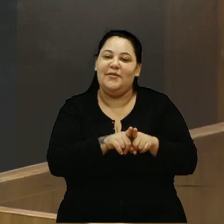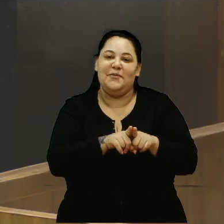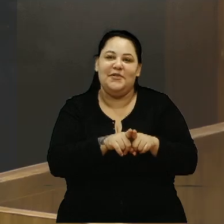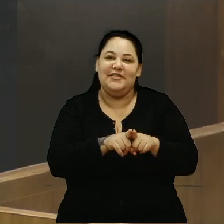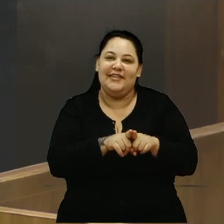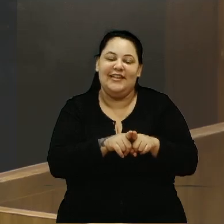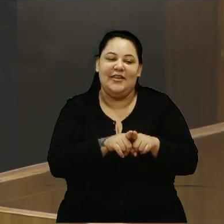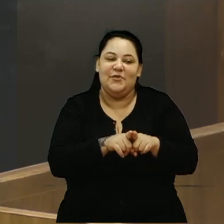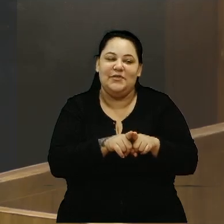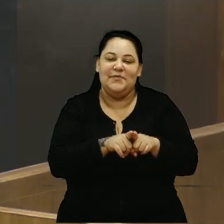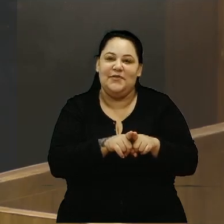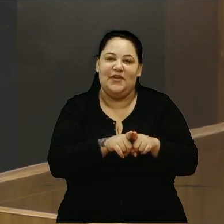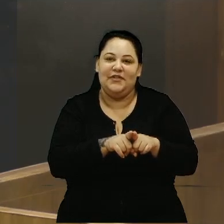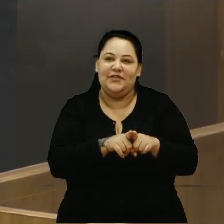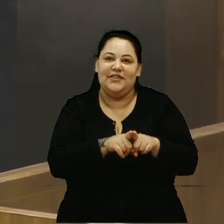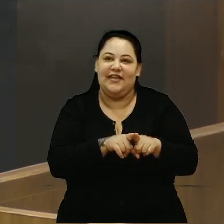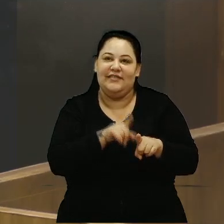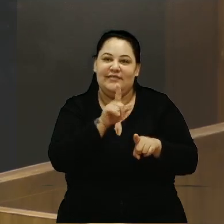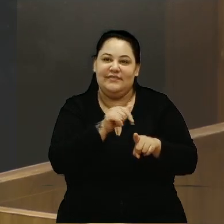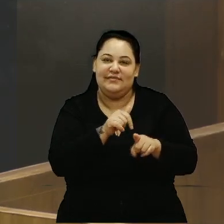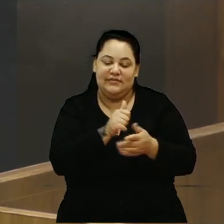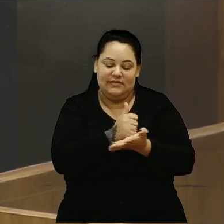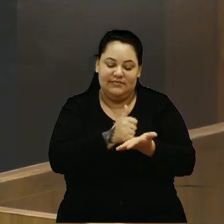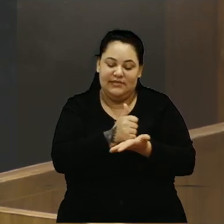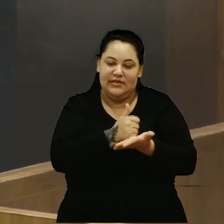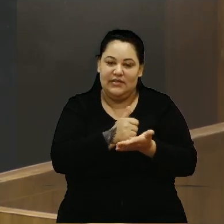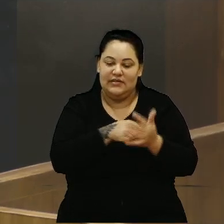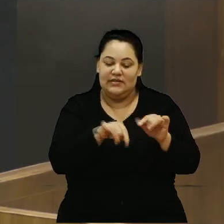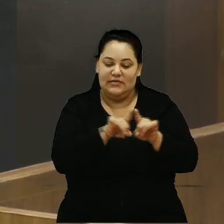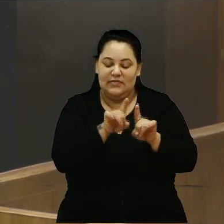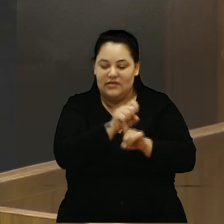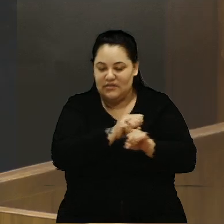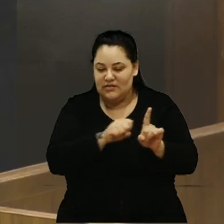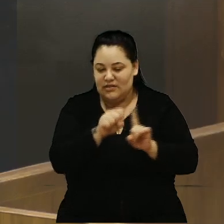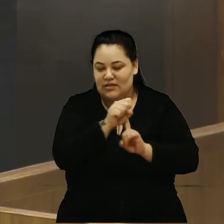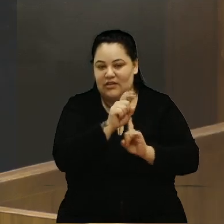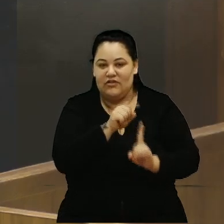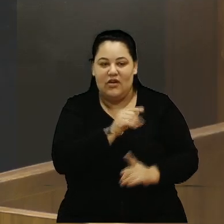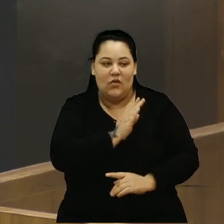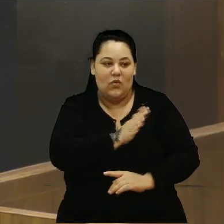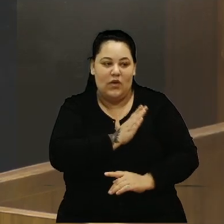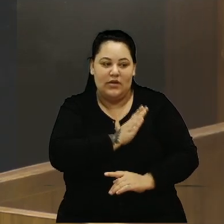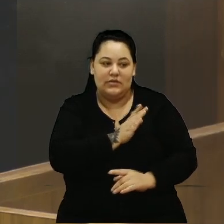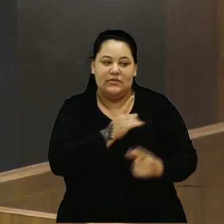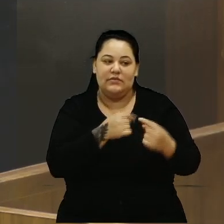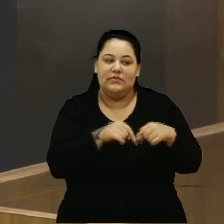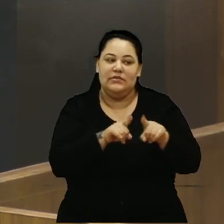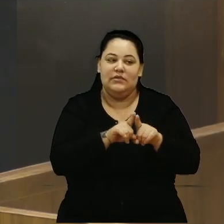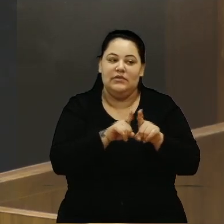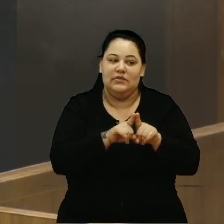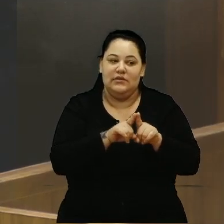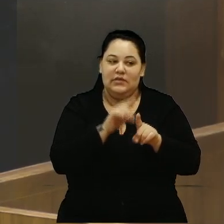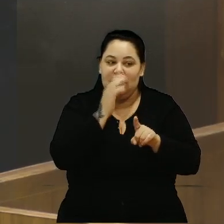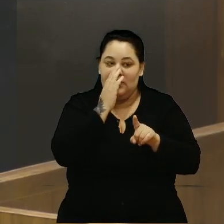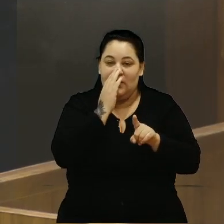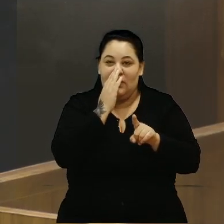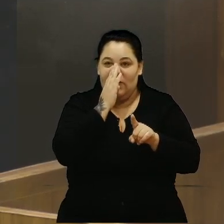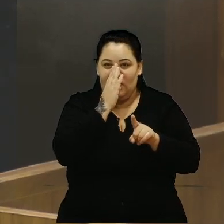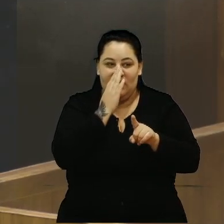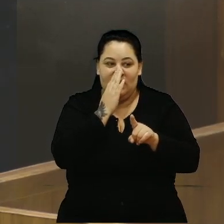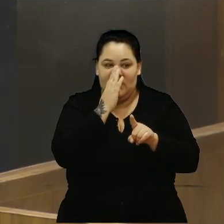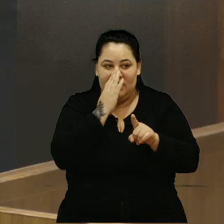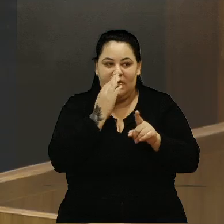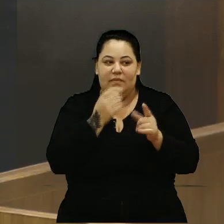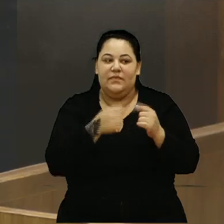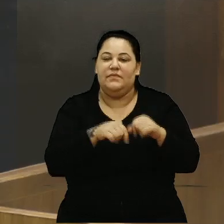modo geral, a família que é a base, né, da sociedade, é o coração da sociedade, né? Então, quero transmitir aqui o meu